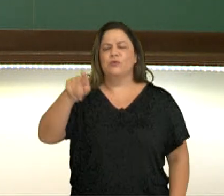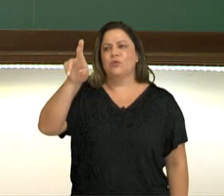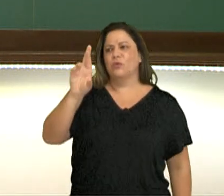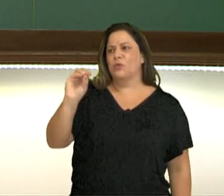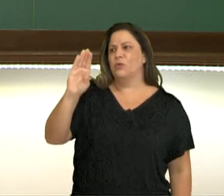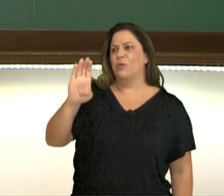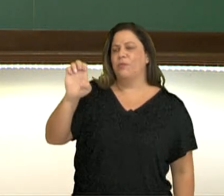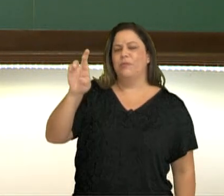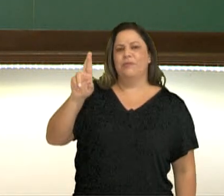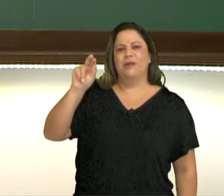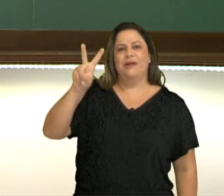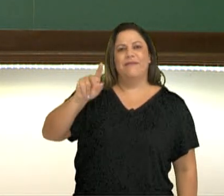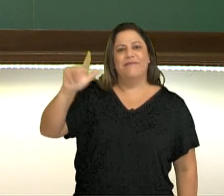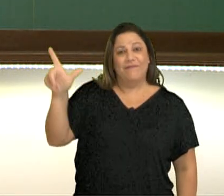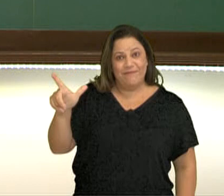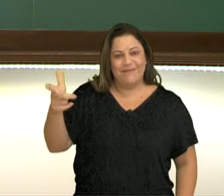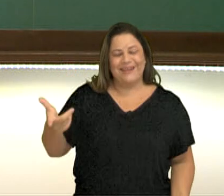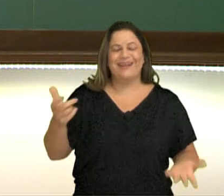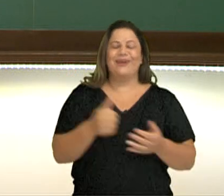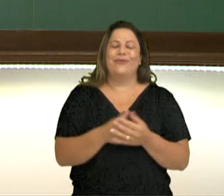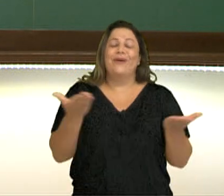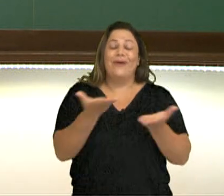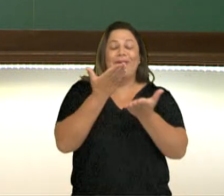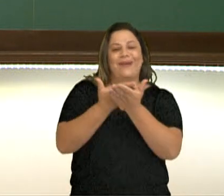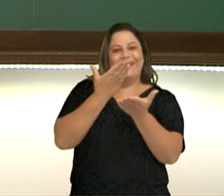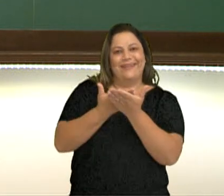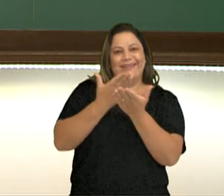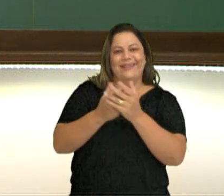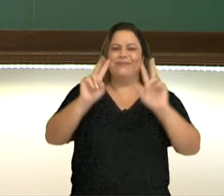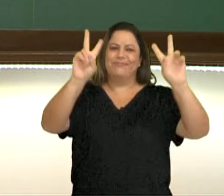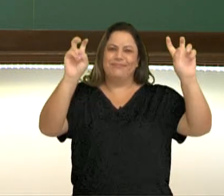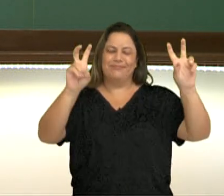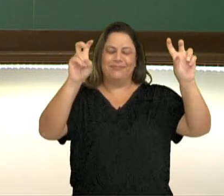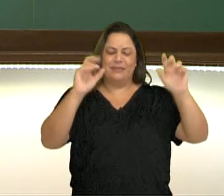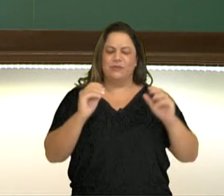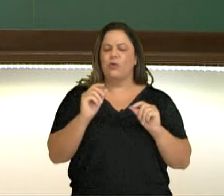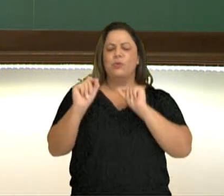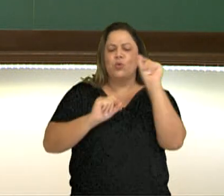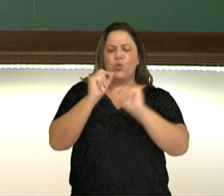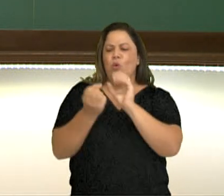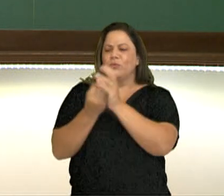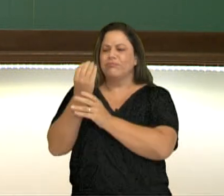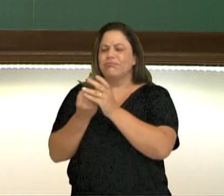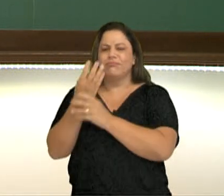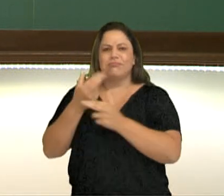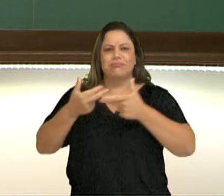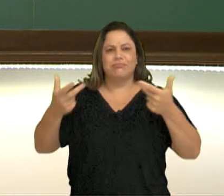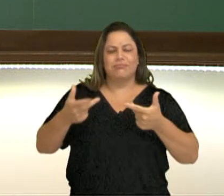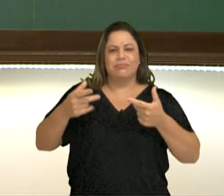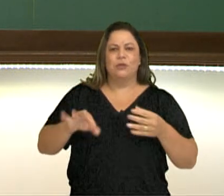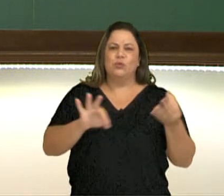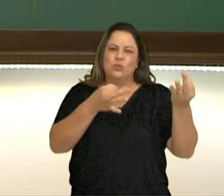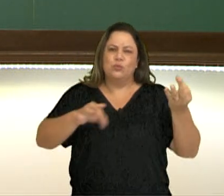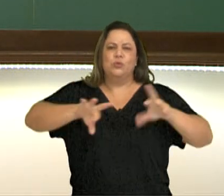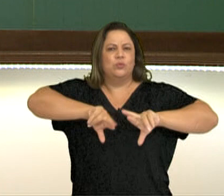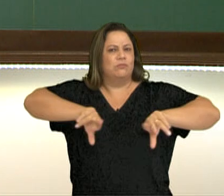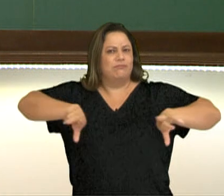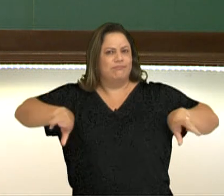Carvalho e nesta aula nós vamos falar sobre a construção dos instrumentos musicais. Vem comigo!